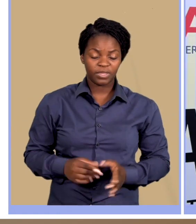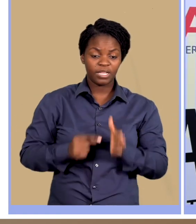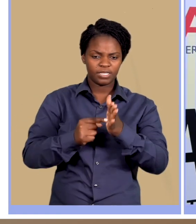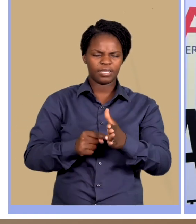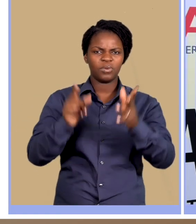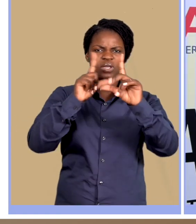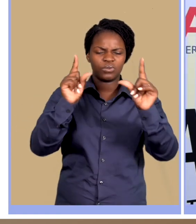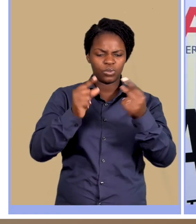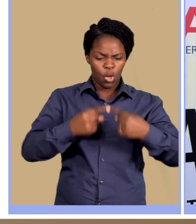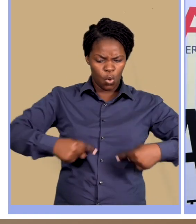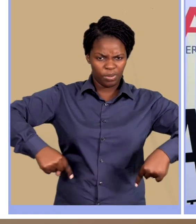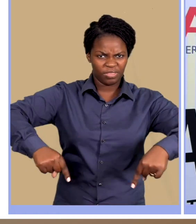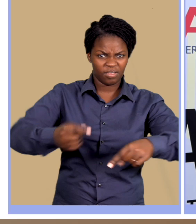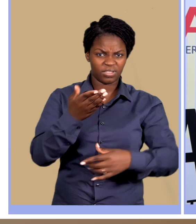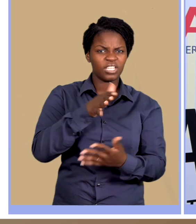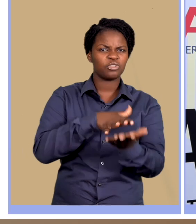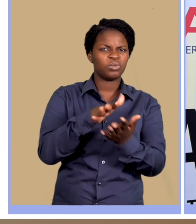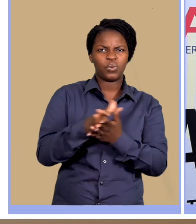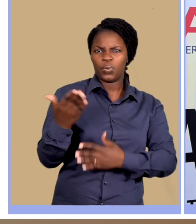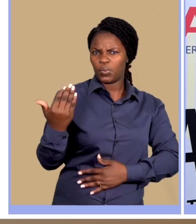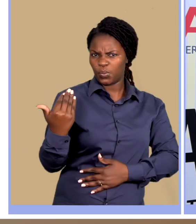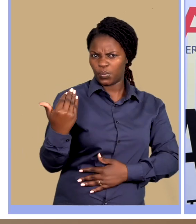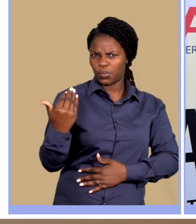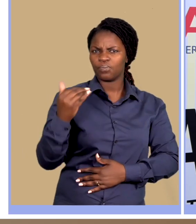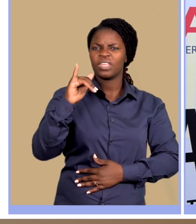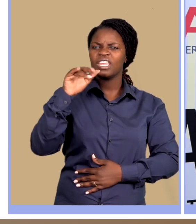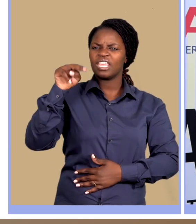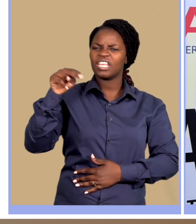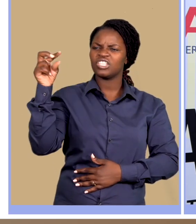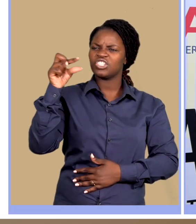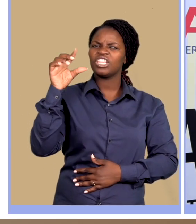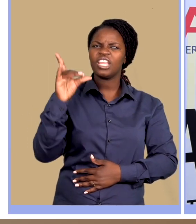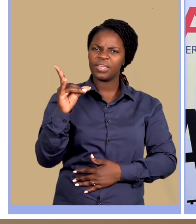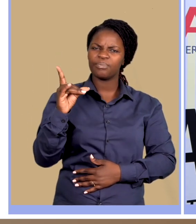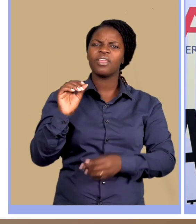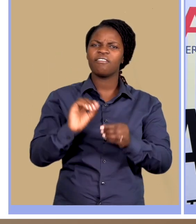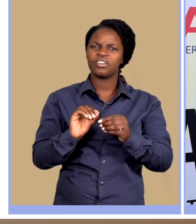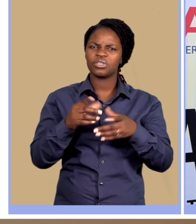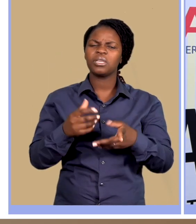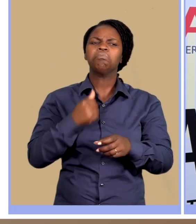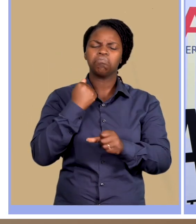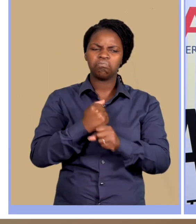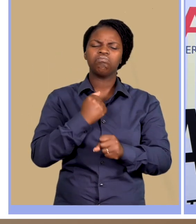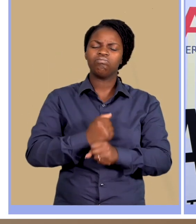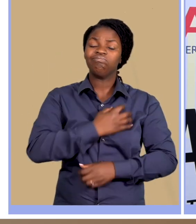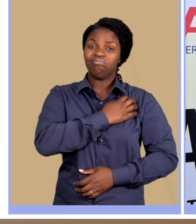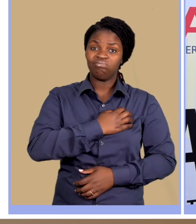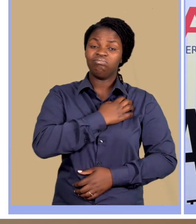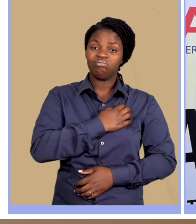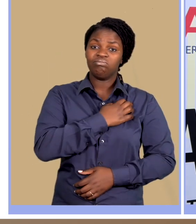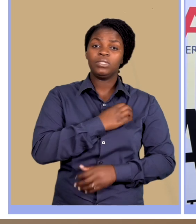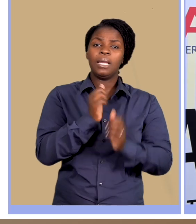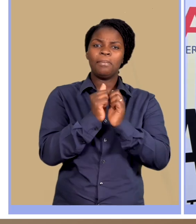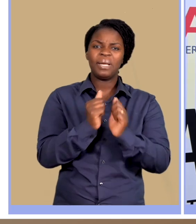comitês que abordou há pouco, bom, o INGD faz um grande esforço, não é? Mas 3